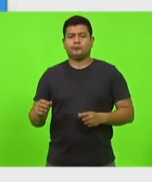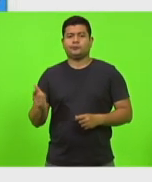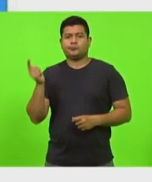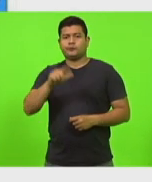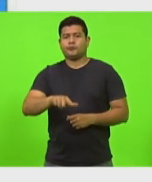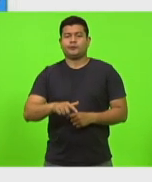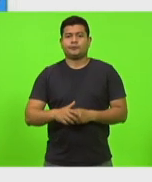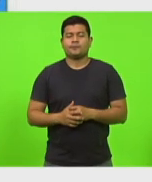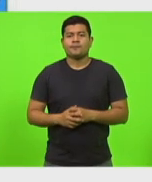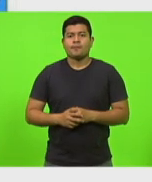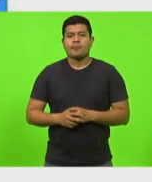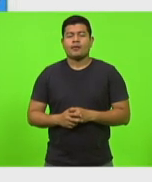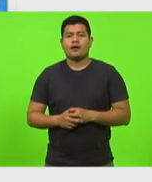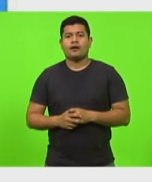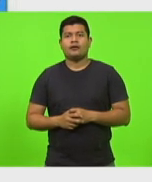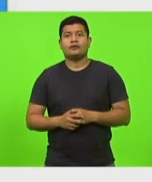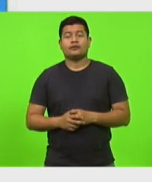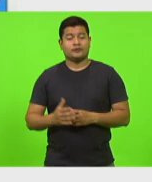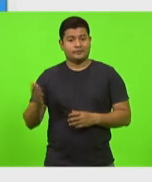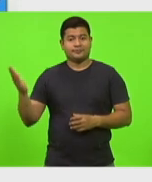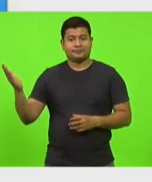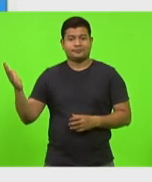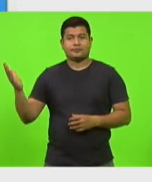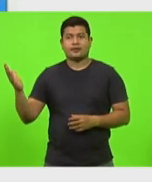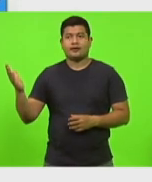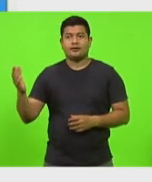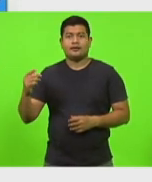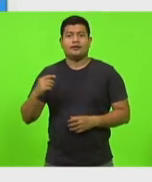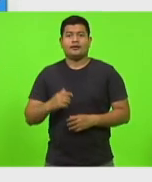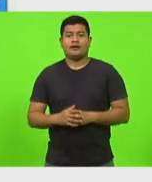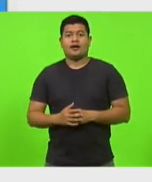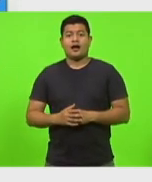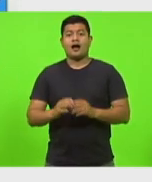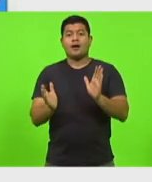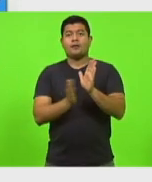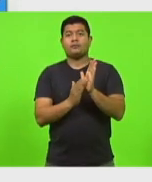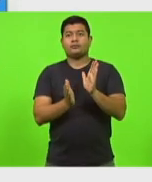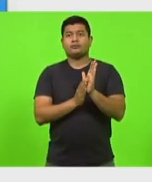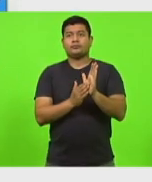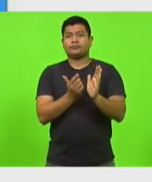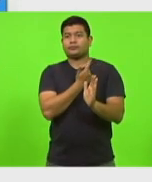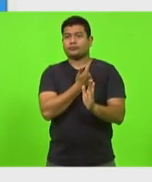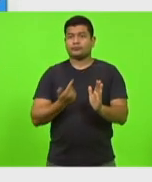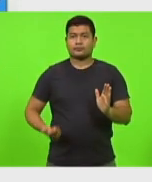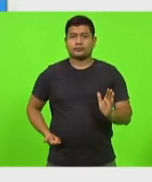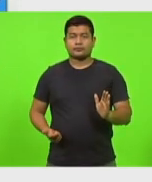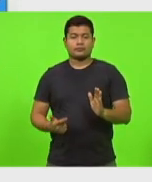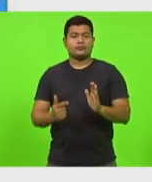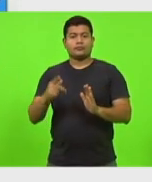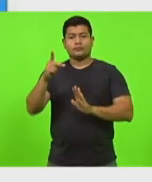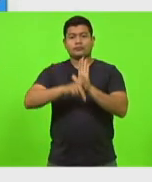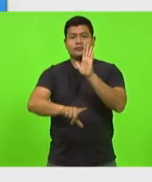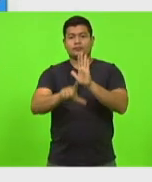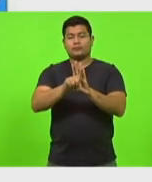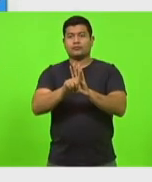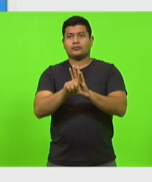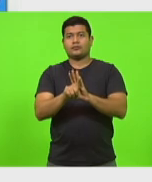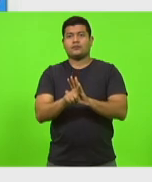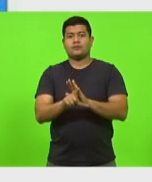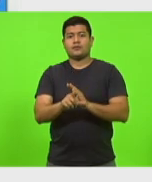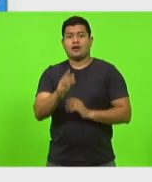Aqui. Então, aqui está a questão. A proposta do governo no projeto de lei é esse. Ensino